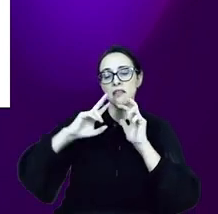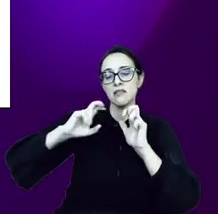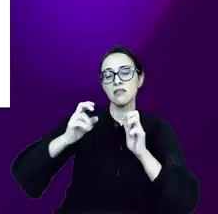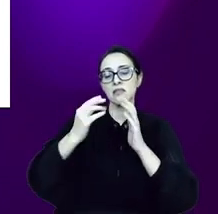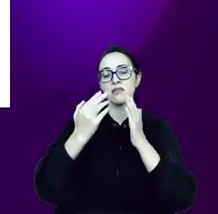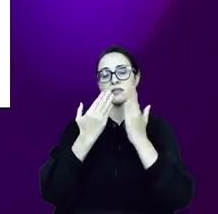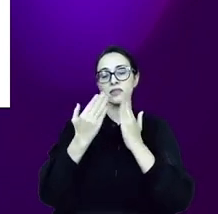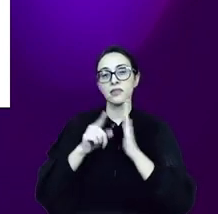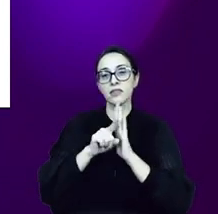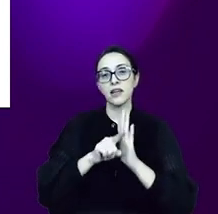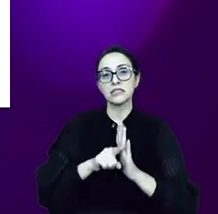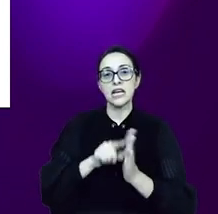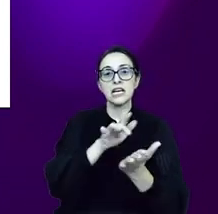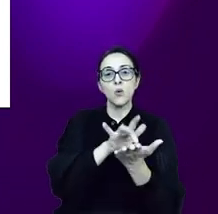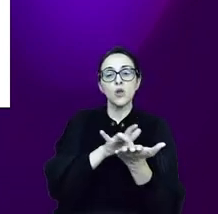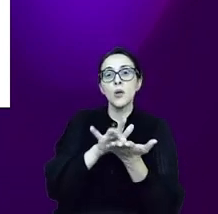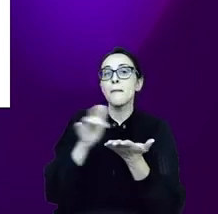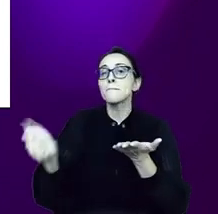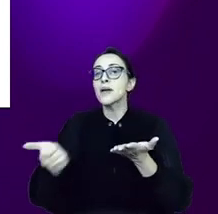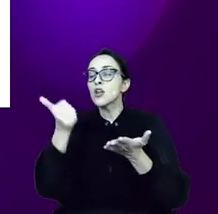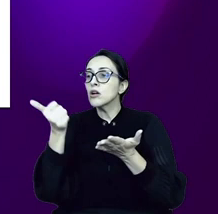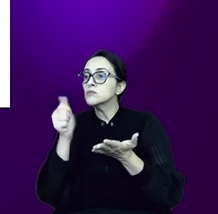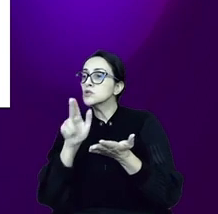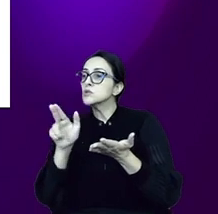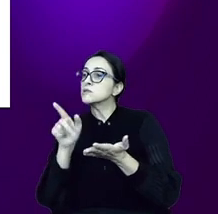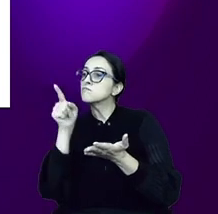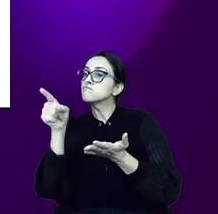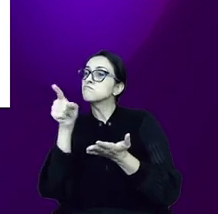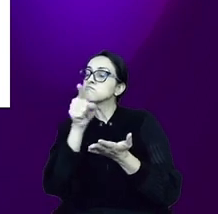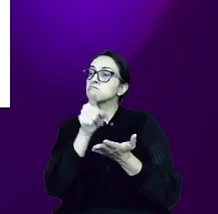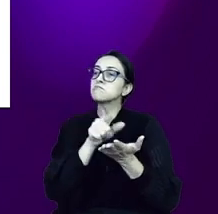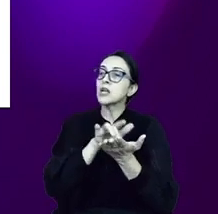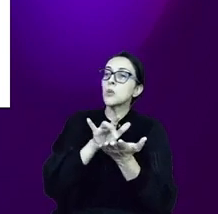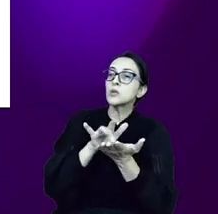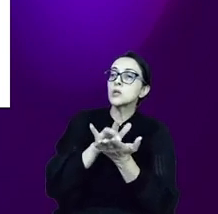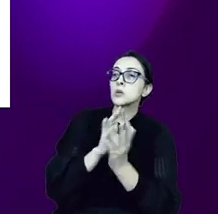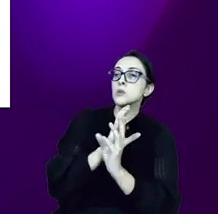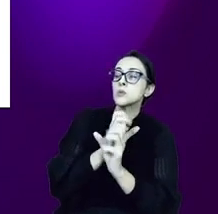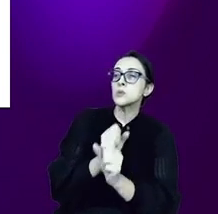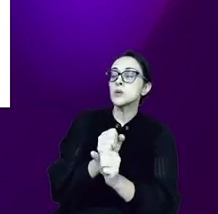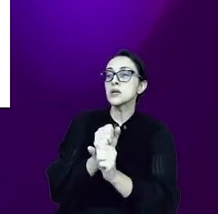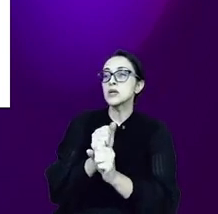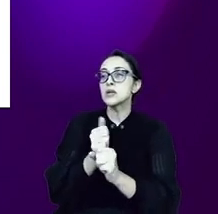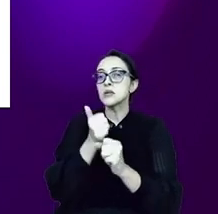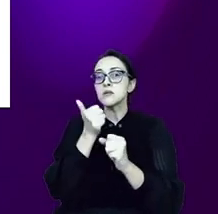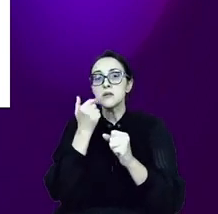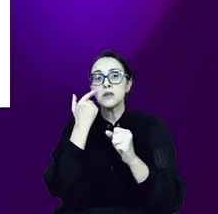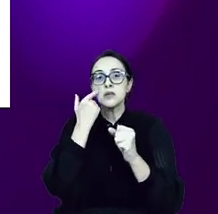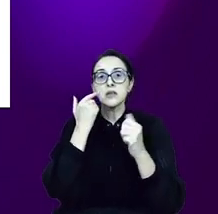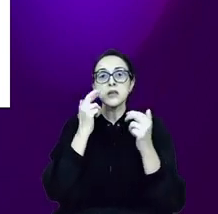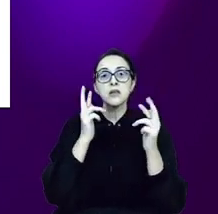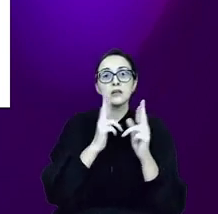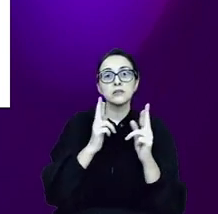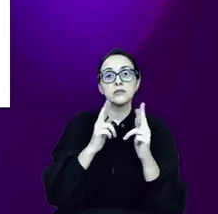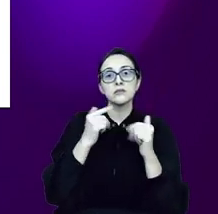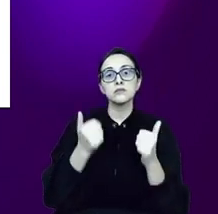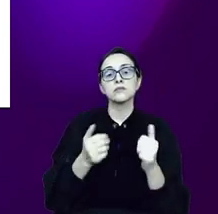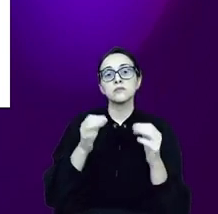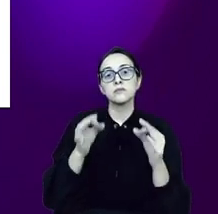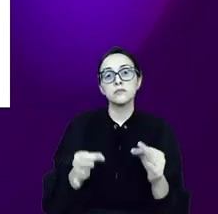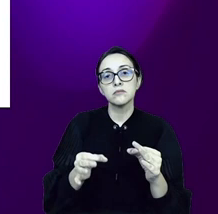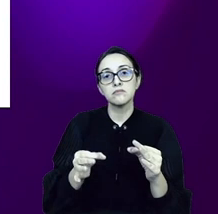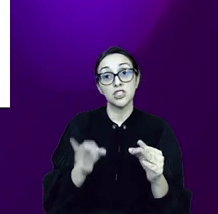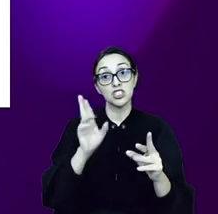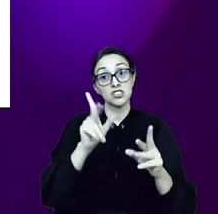das melhores calculadoras que poderiam ser utilizadas para predizer essa relação, e aí realmente é um